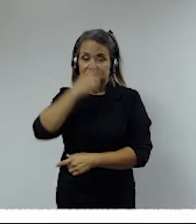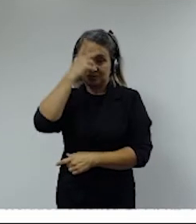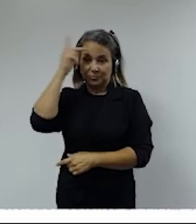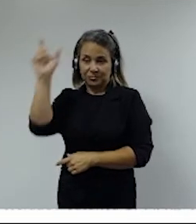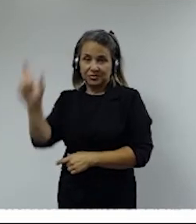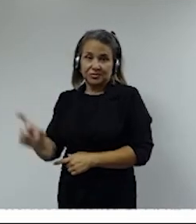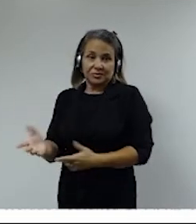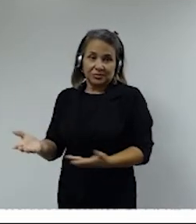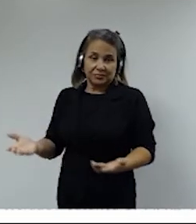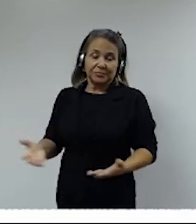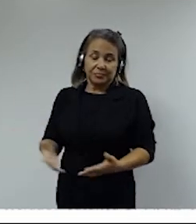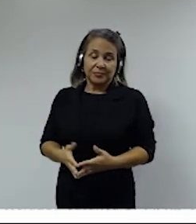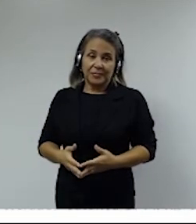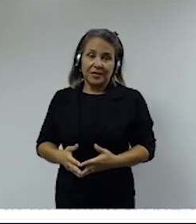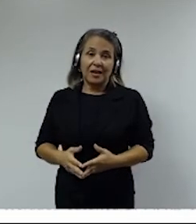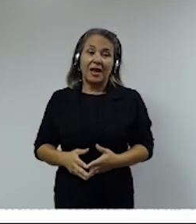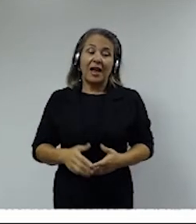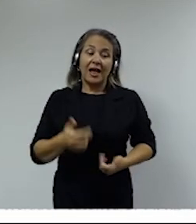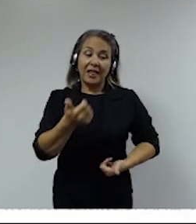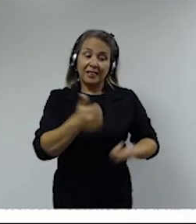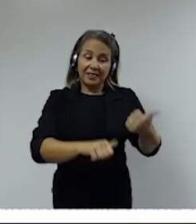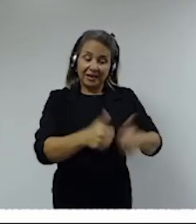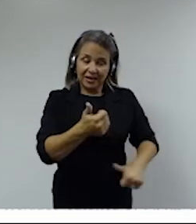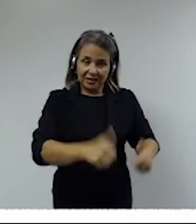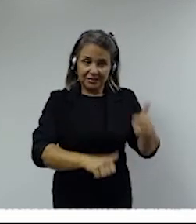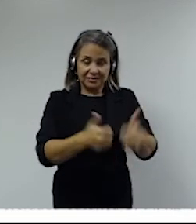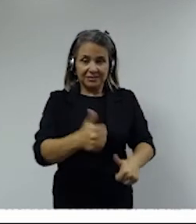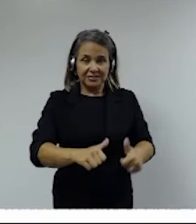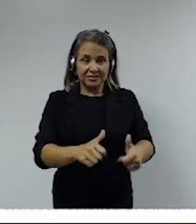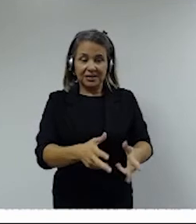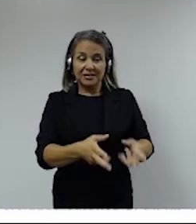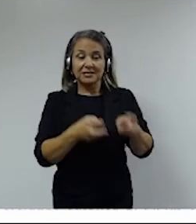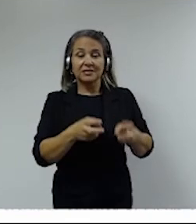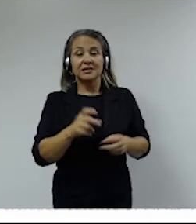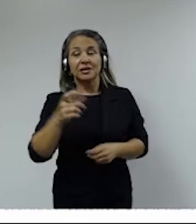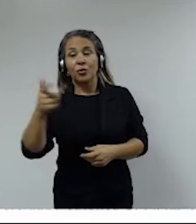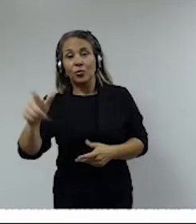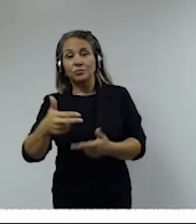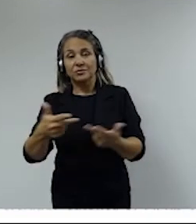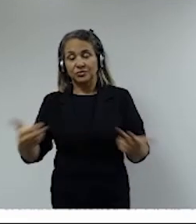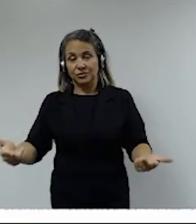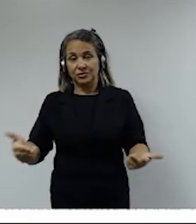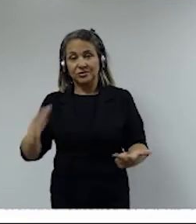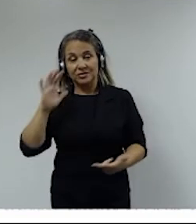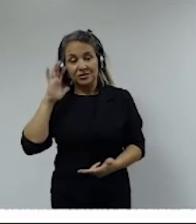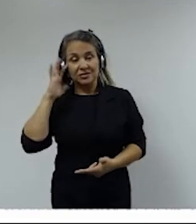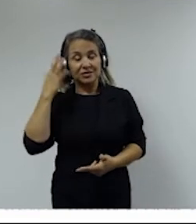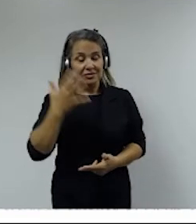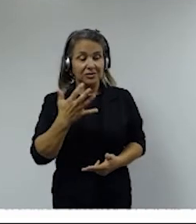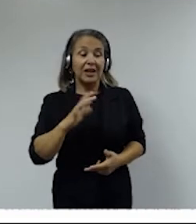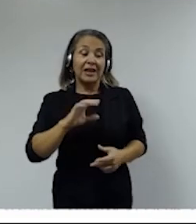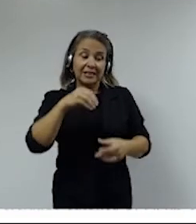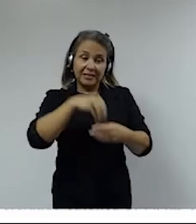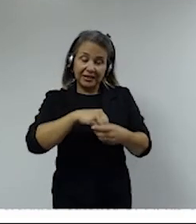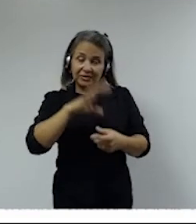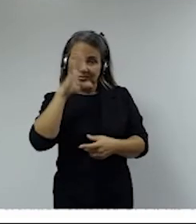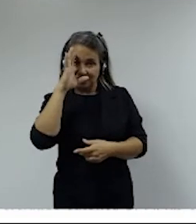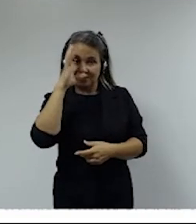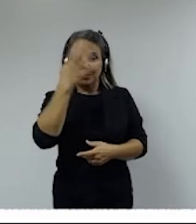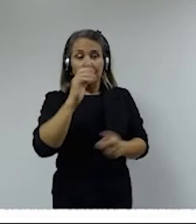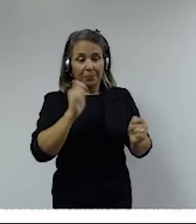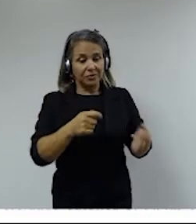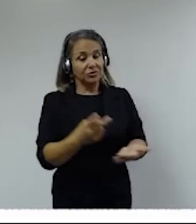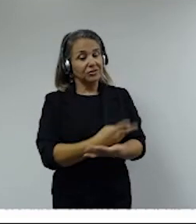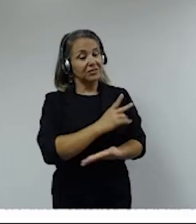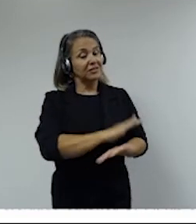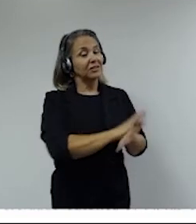pessoas. Então, a análise vai considerar outros critérios, e nesses critérios, claro que pode haver a